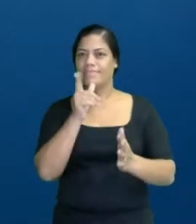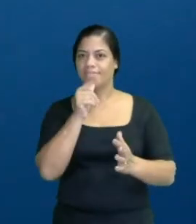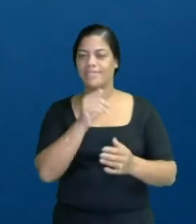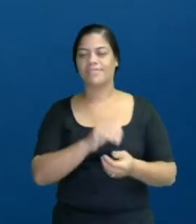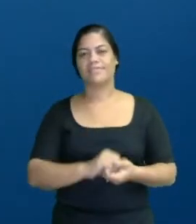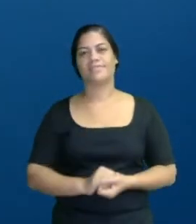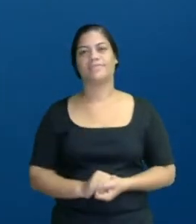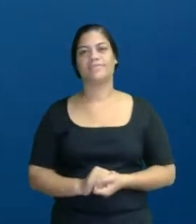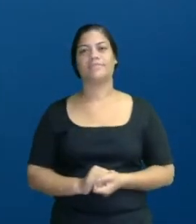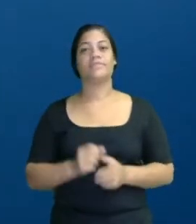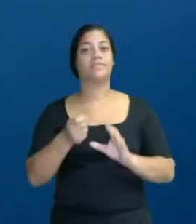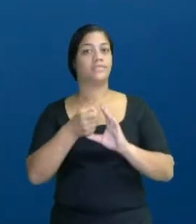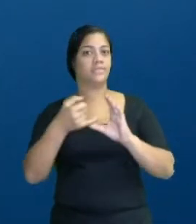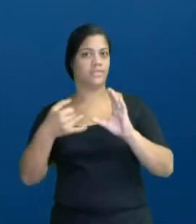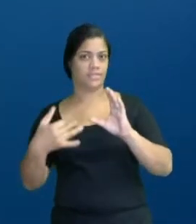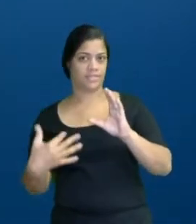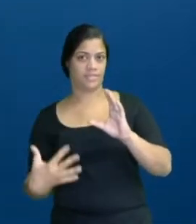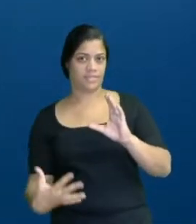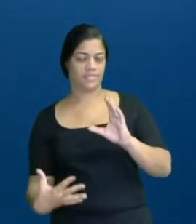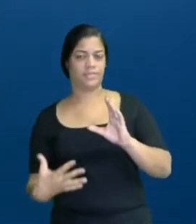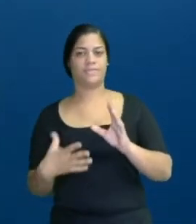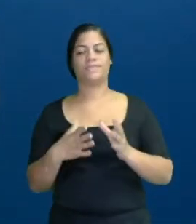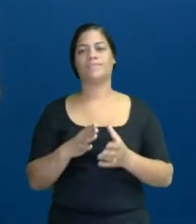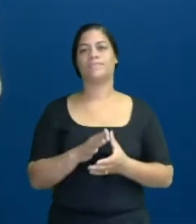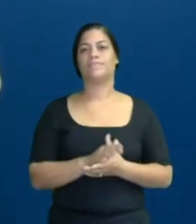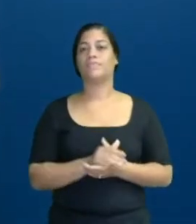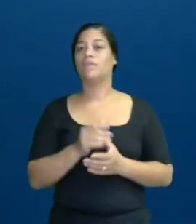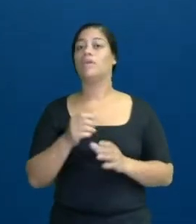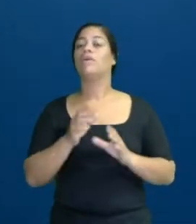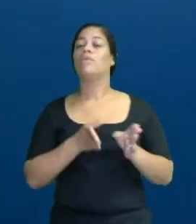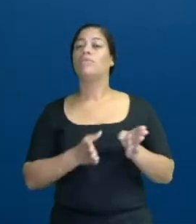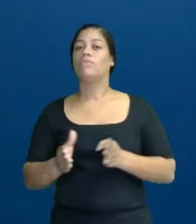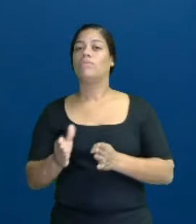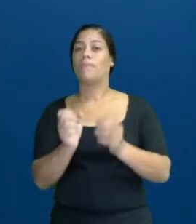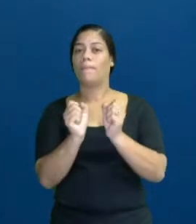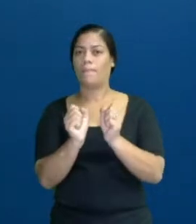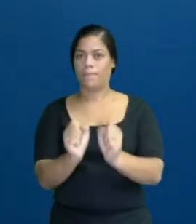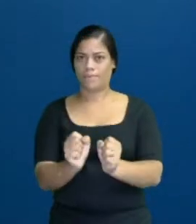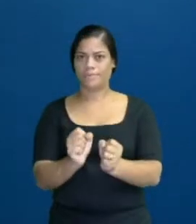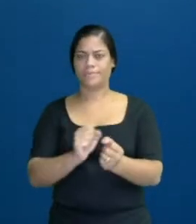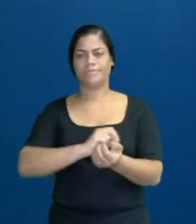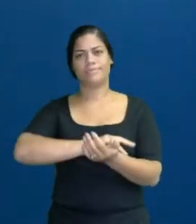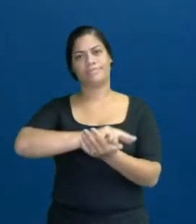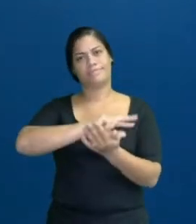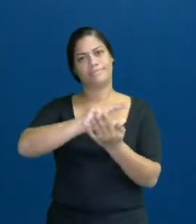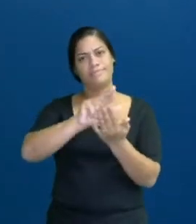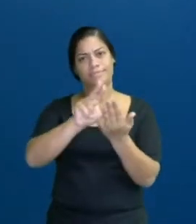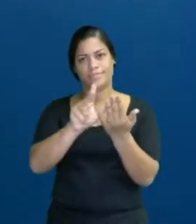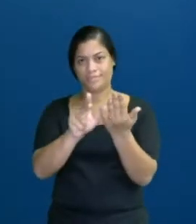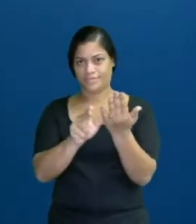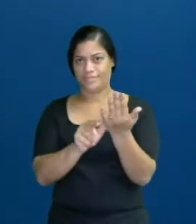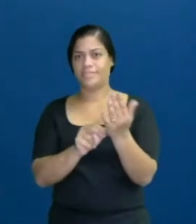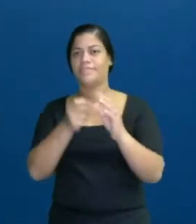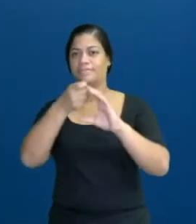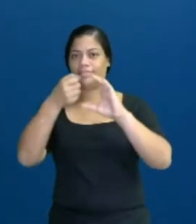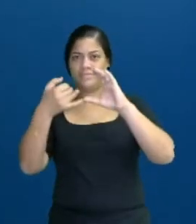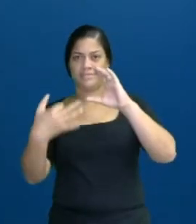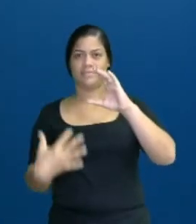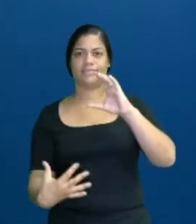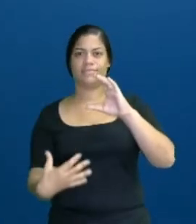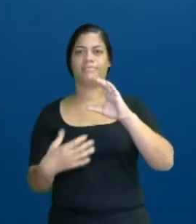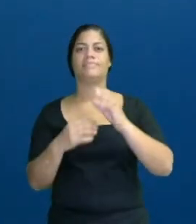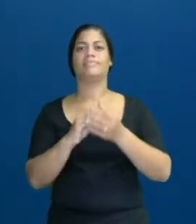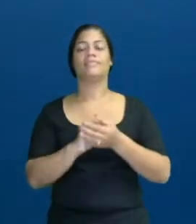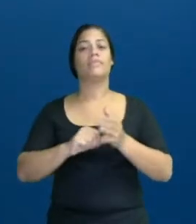Classificação dos rios. De acordo com o regime hídrico, os rios podem ser de vários tipos.